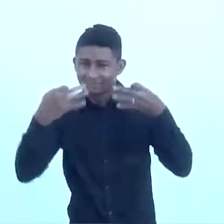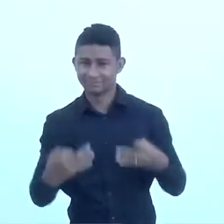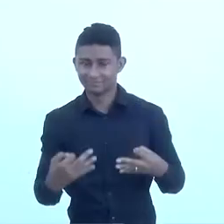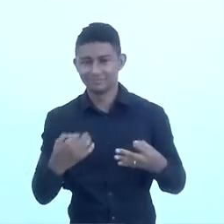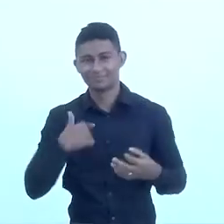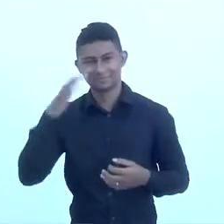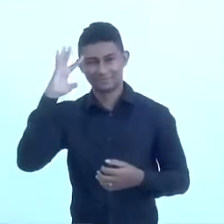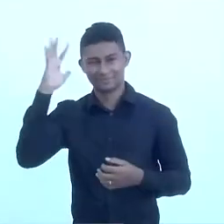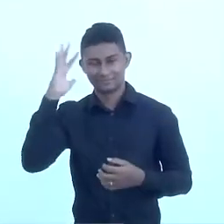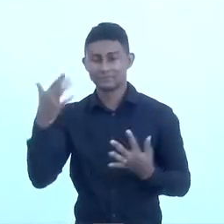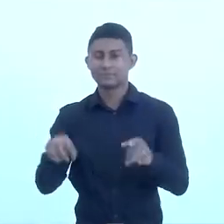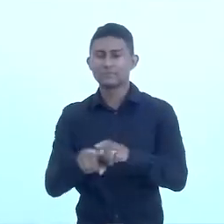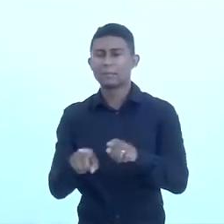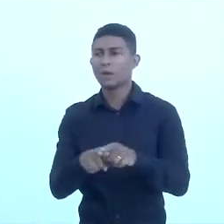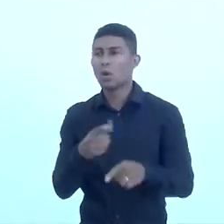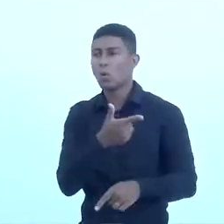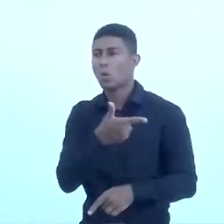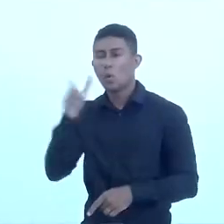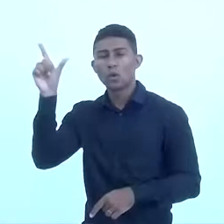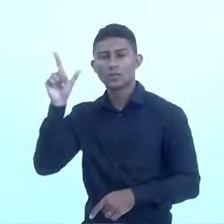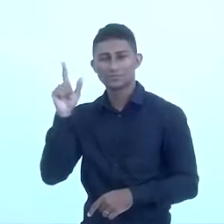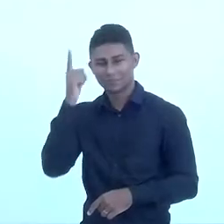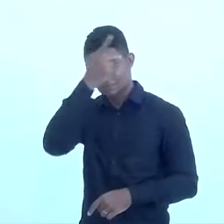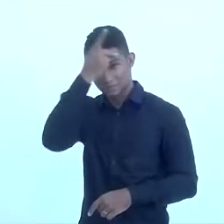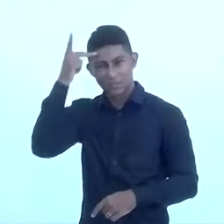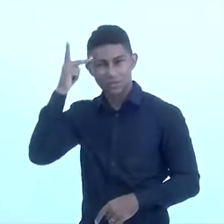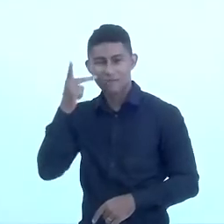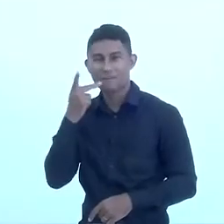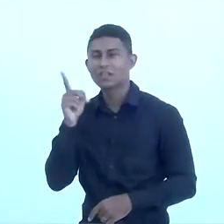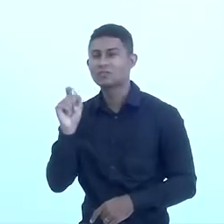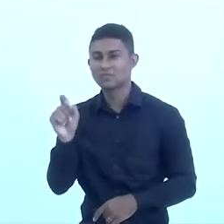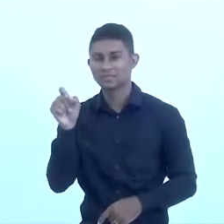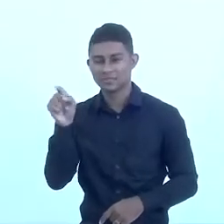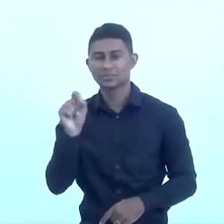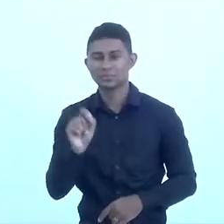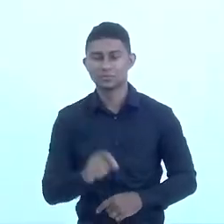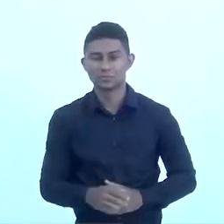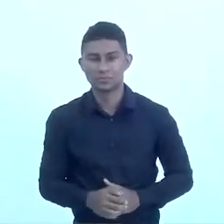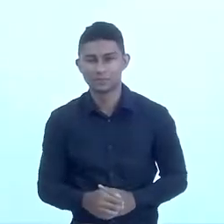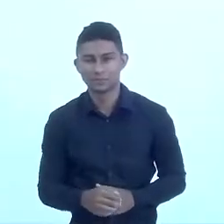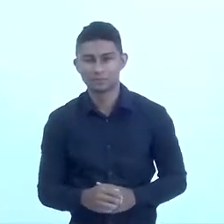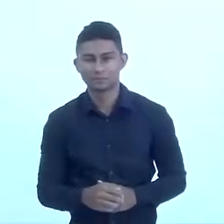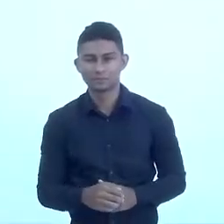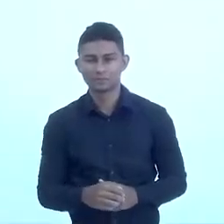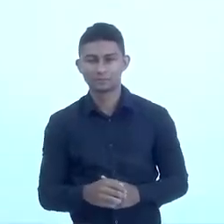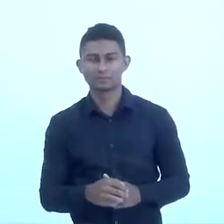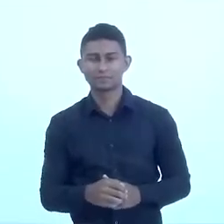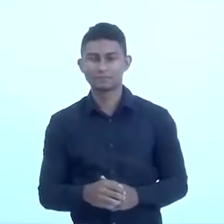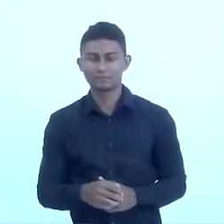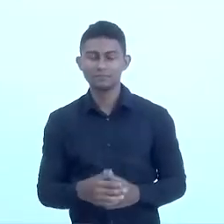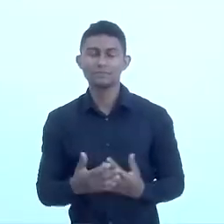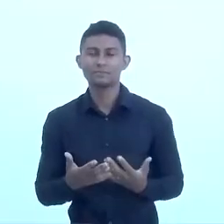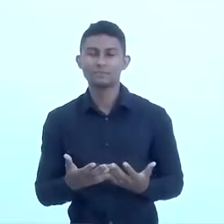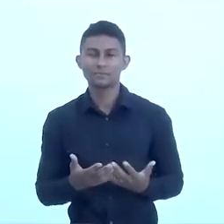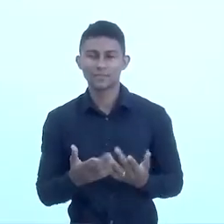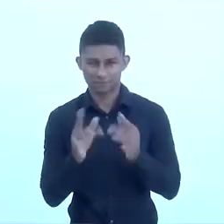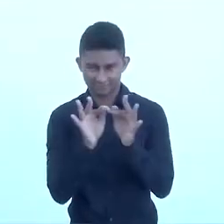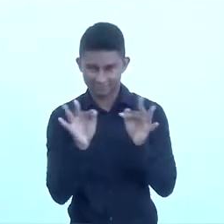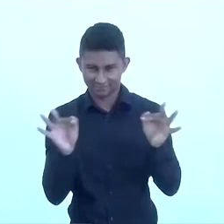não é nem meu pai nem minha mãe, mas o Brecht que diz isso, né? Que assim, você.